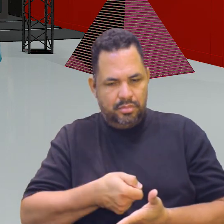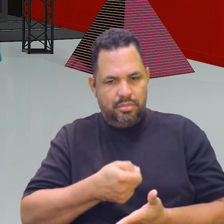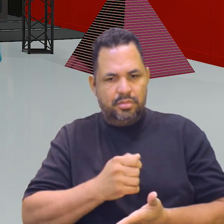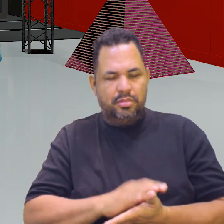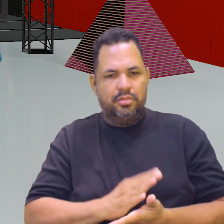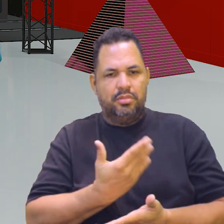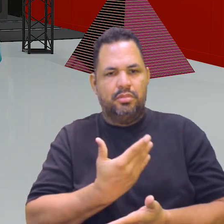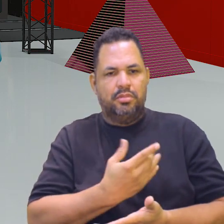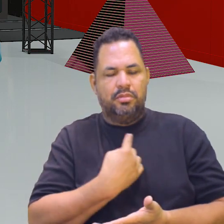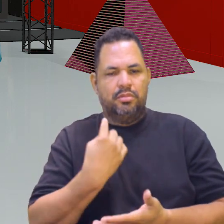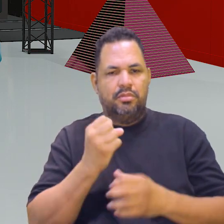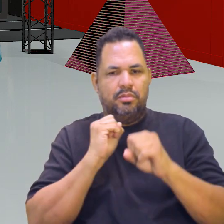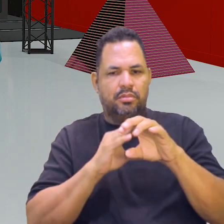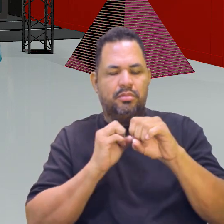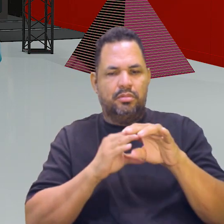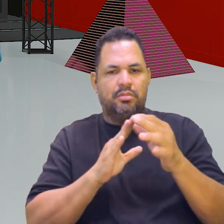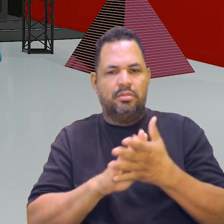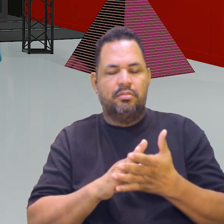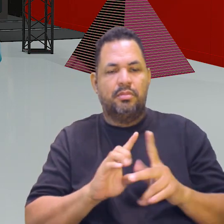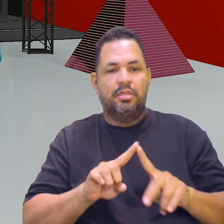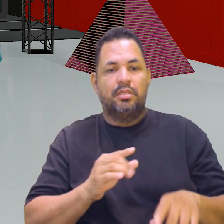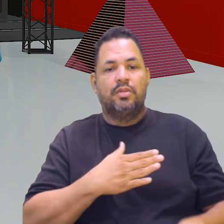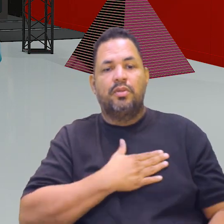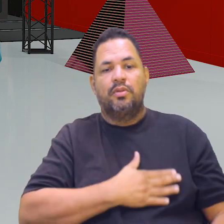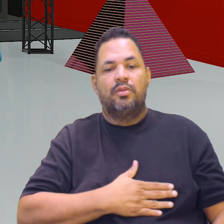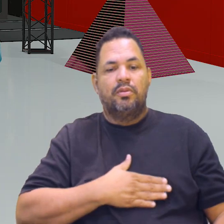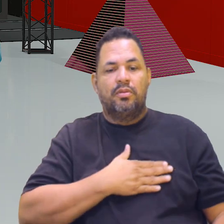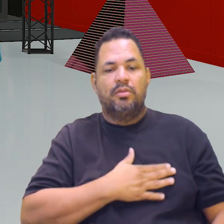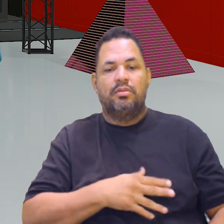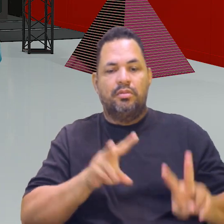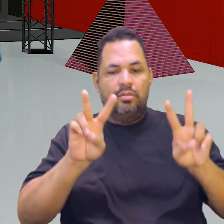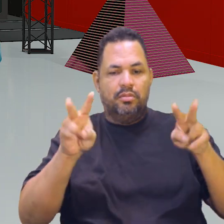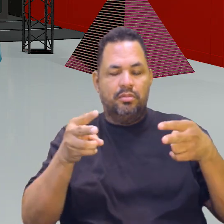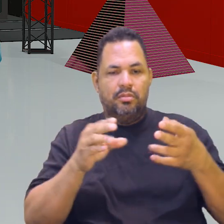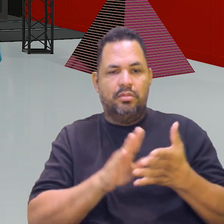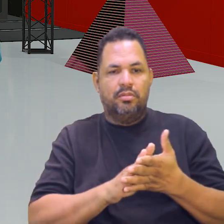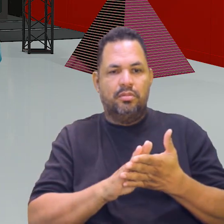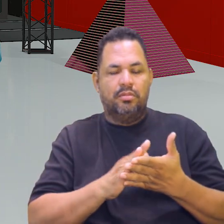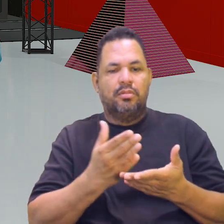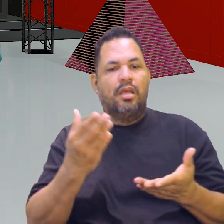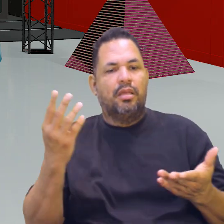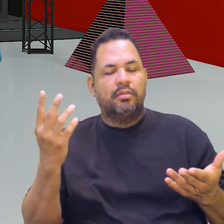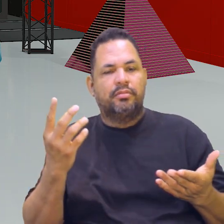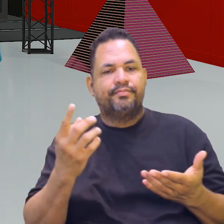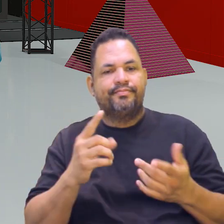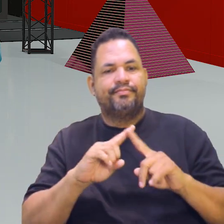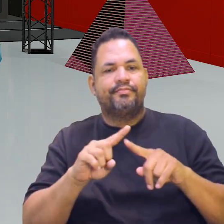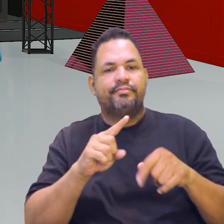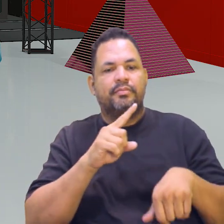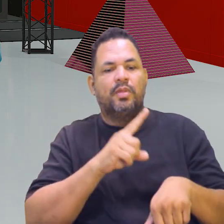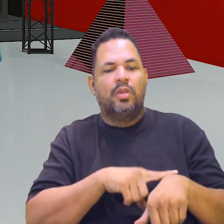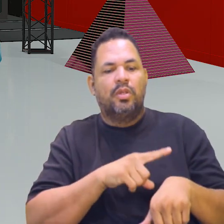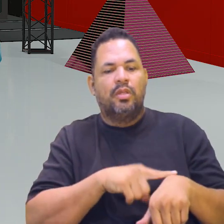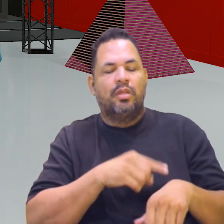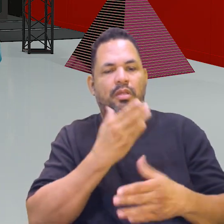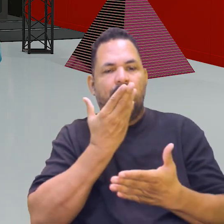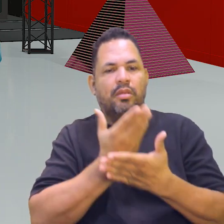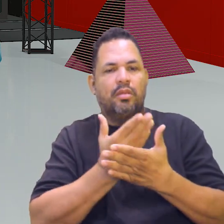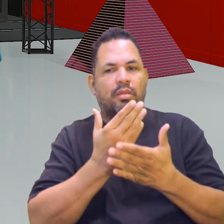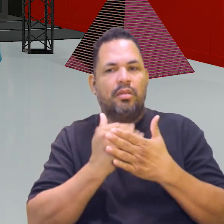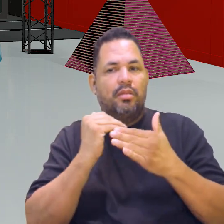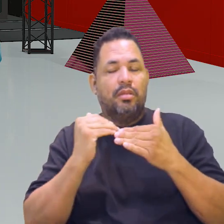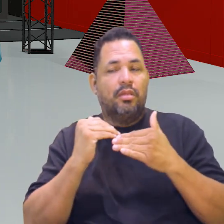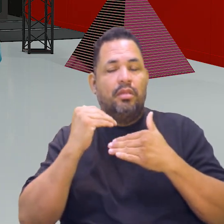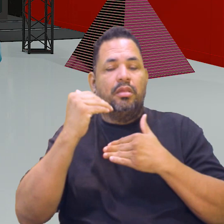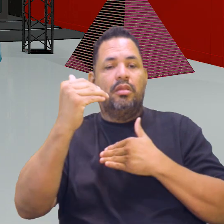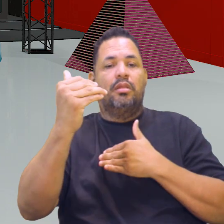para vocês. Agora, claro, também a gente gosta de mencionar os assuntos que mais são contemplados, que mais são cobrados, porque na hora de vocês estudarem além daqui da